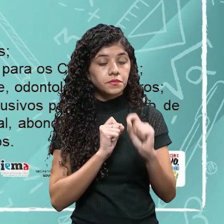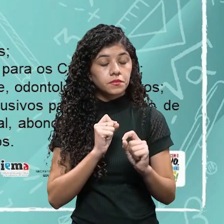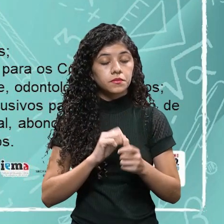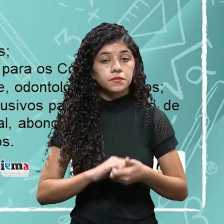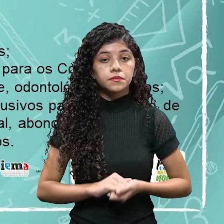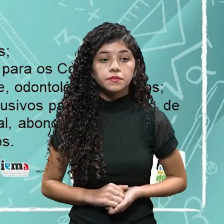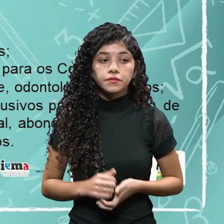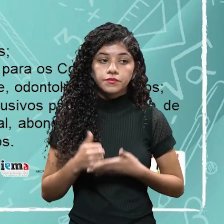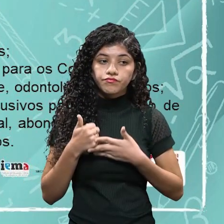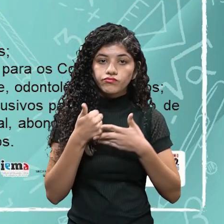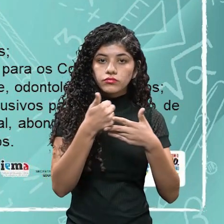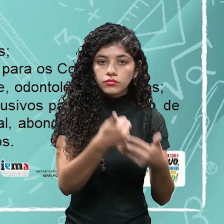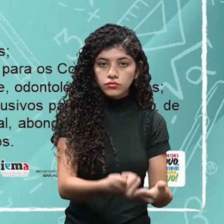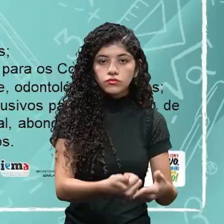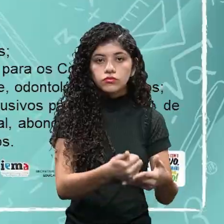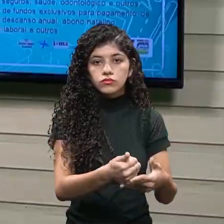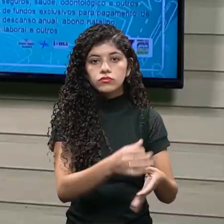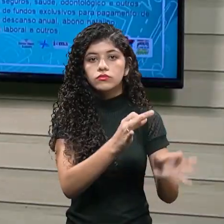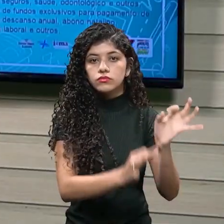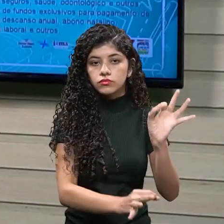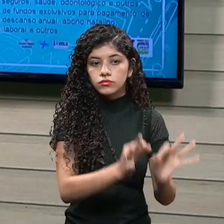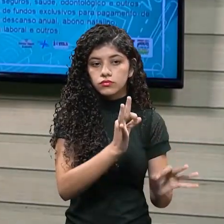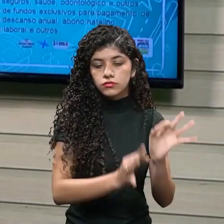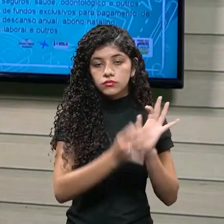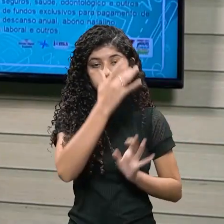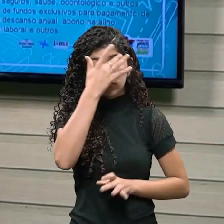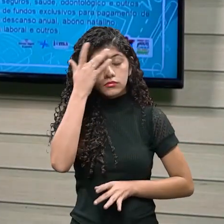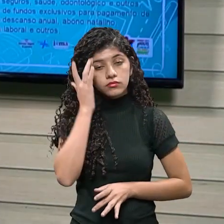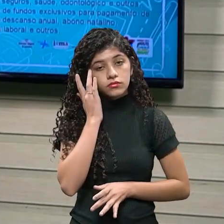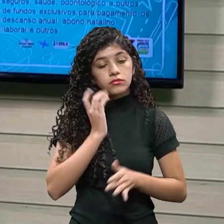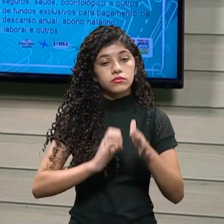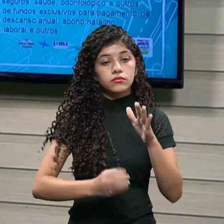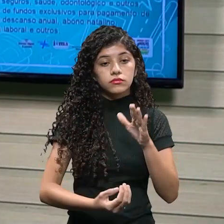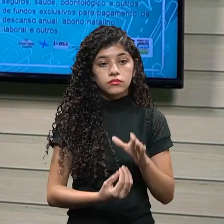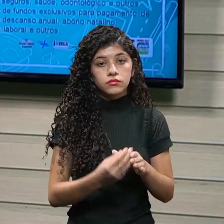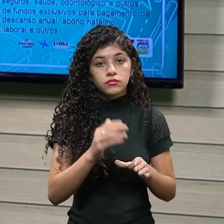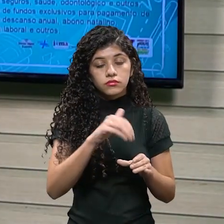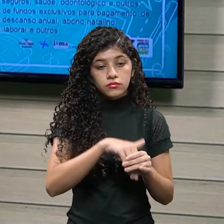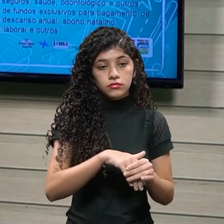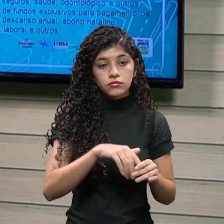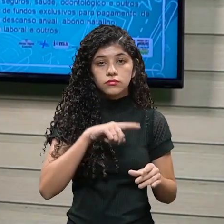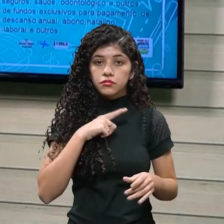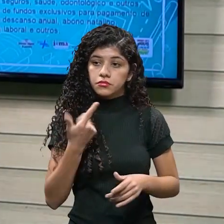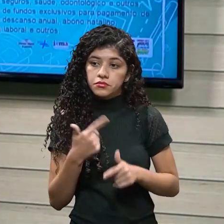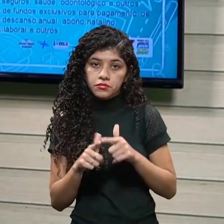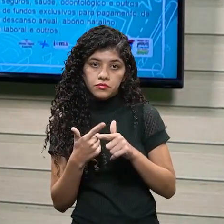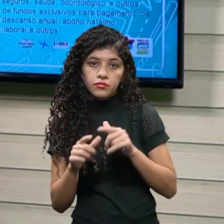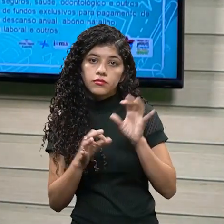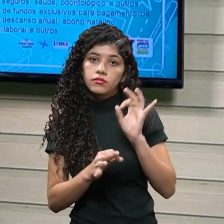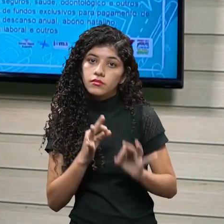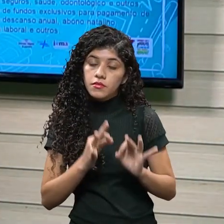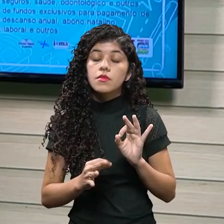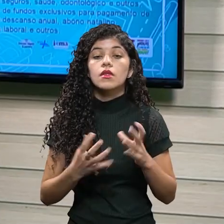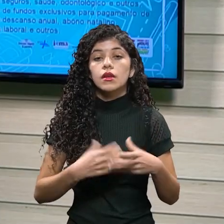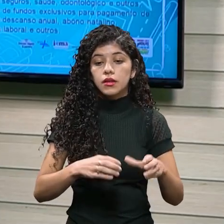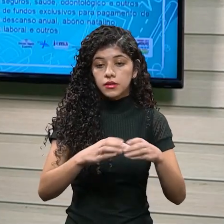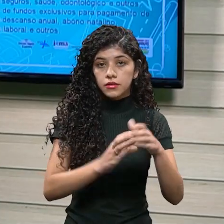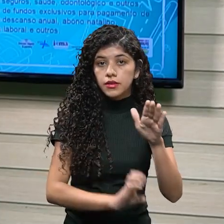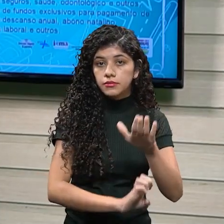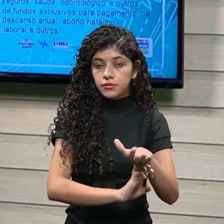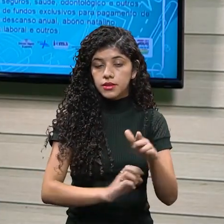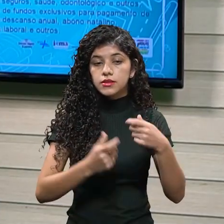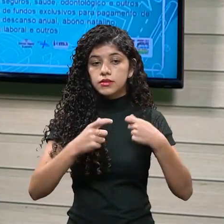Assistência jurídica para os cooperados. Uma pessoa que faz parte da cooperativa está com um problema na justiça. A cooperativa